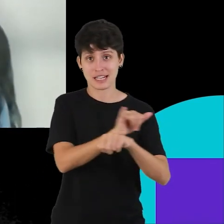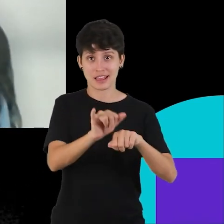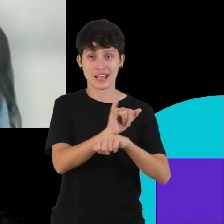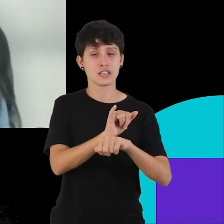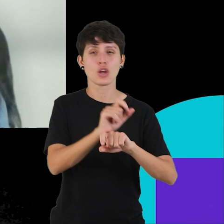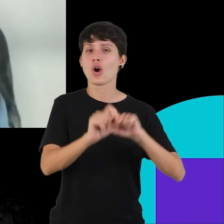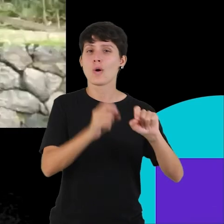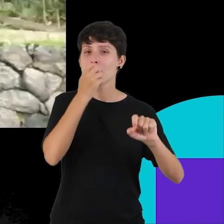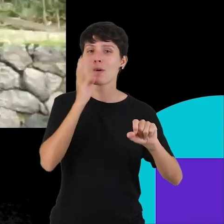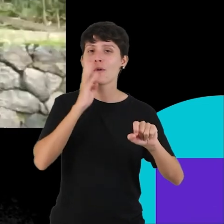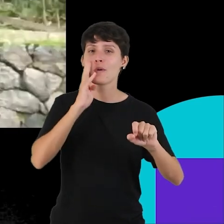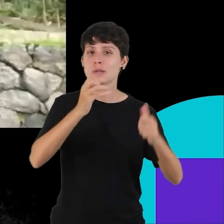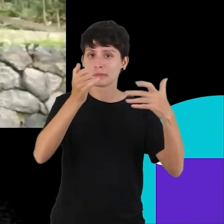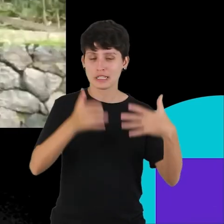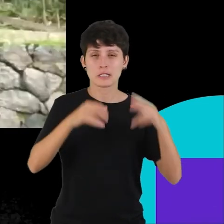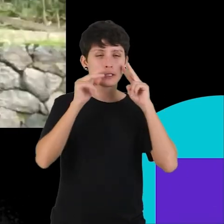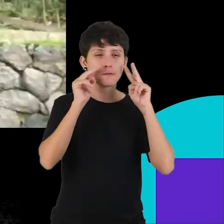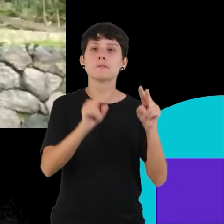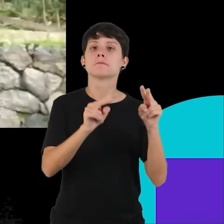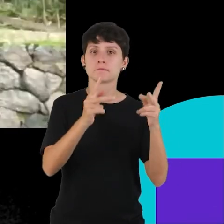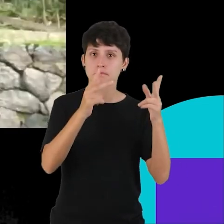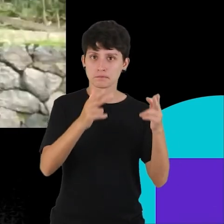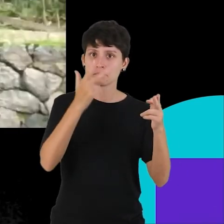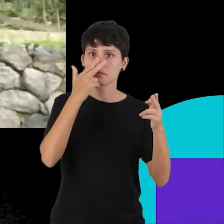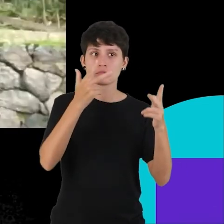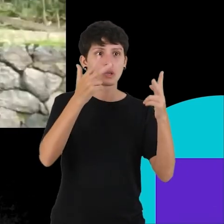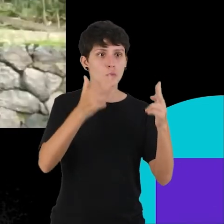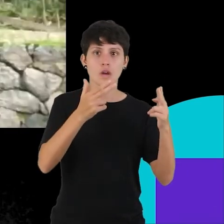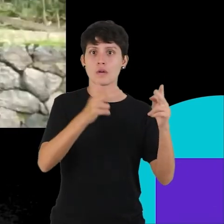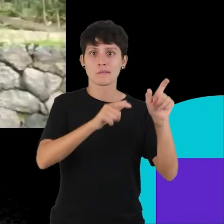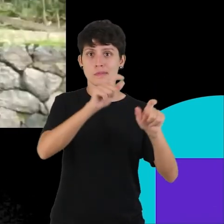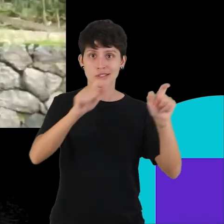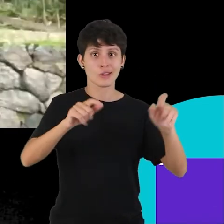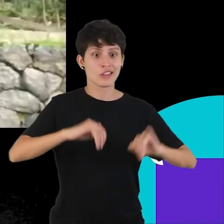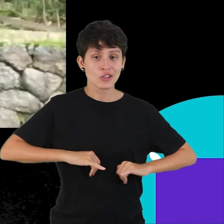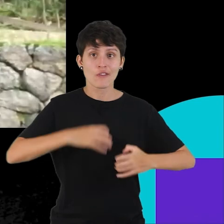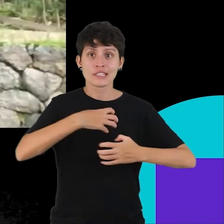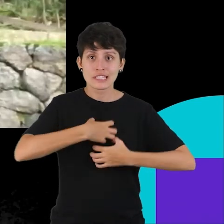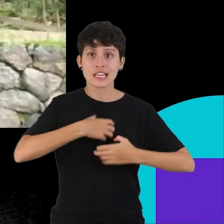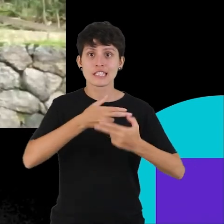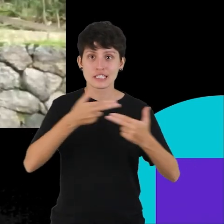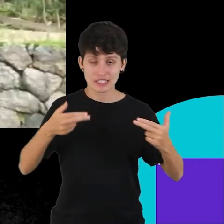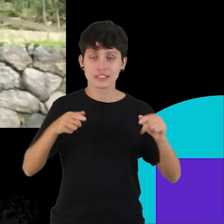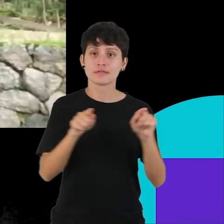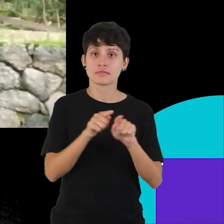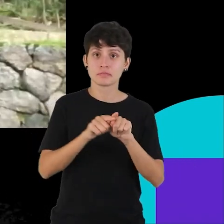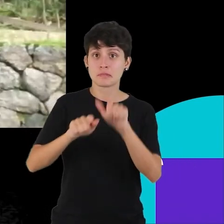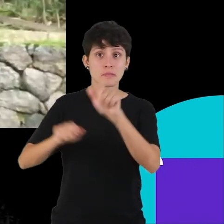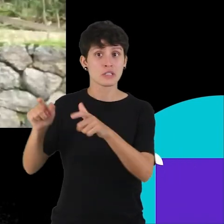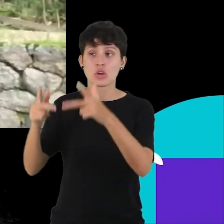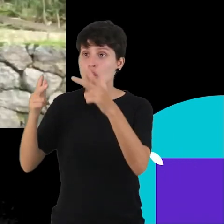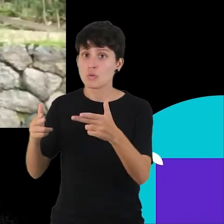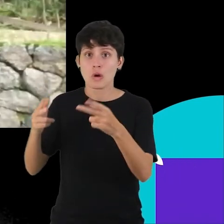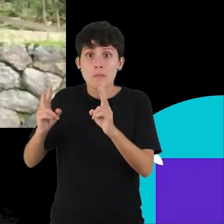Legal. A gente fez um projeto recentemente com agricultores pobres do interior, assim, do país,